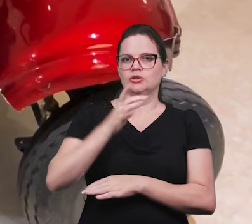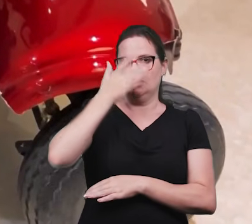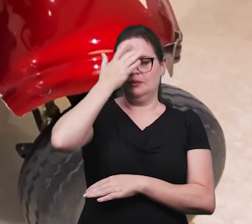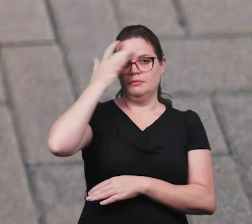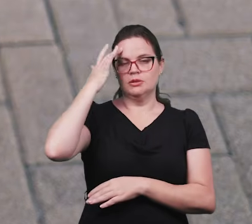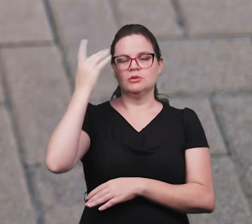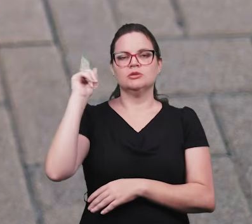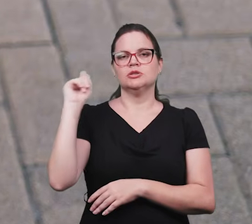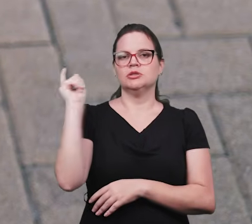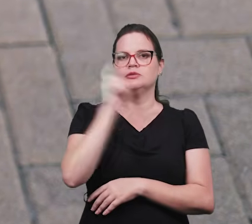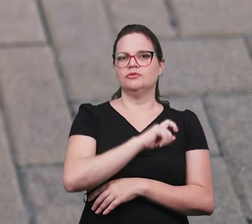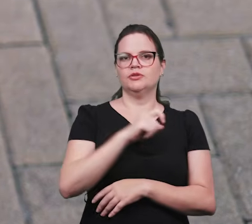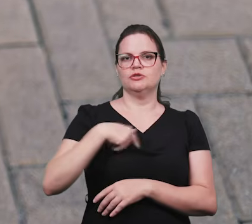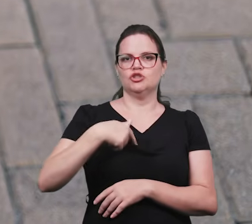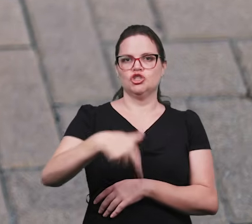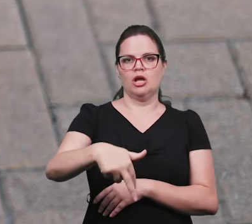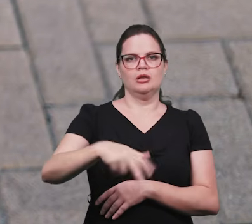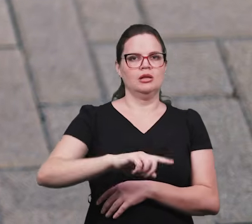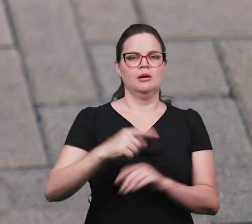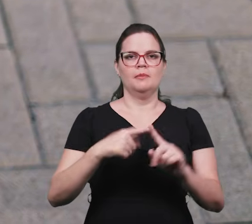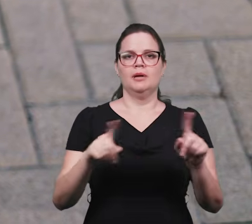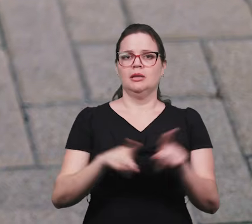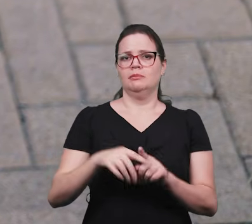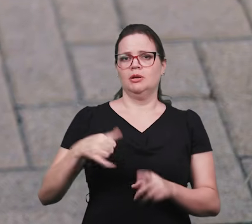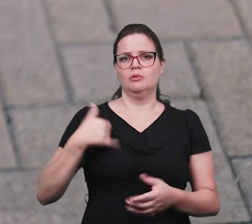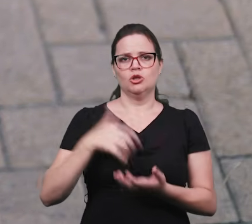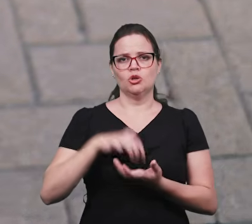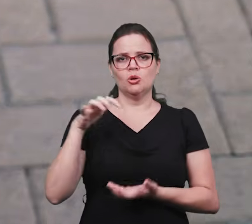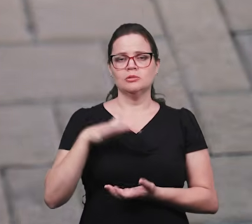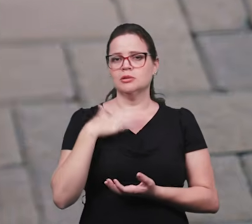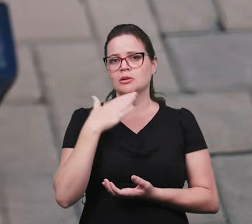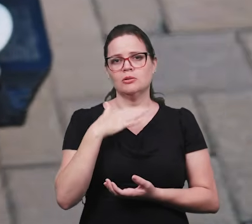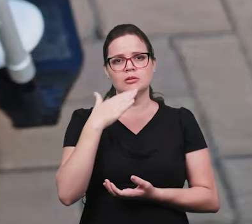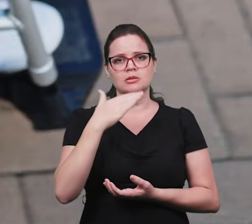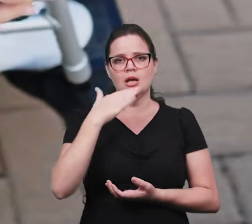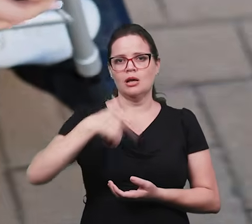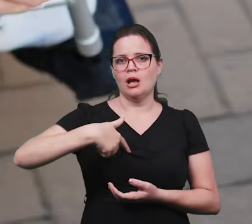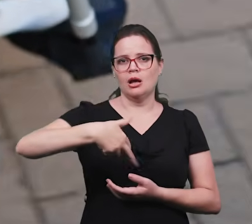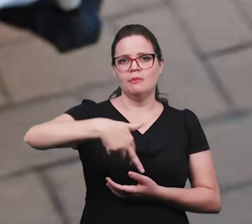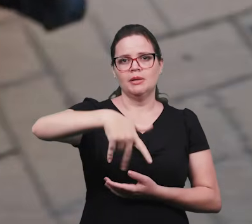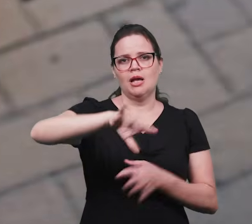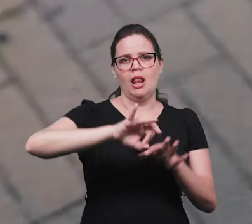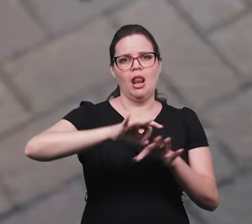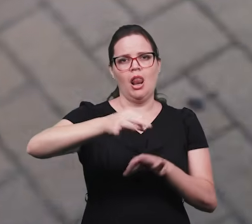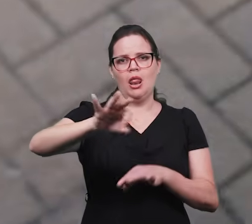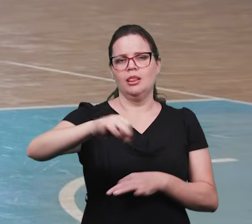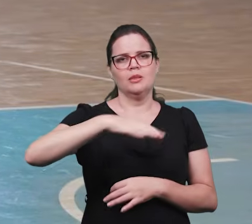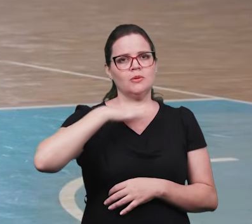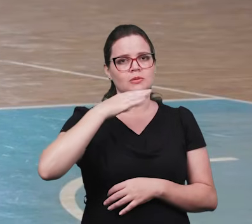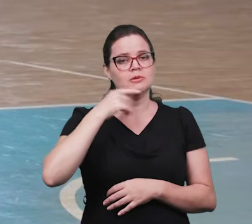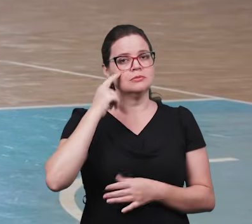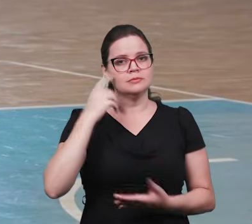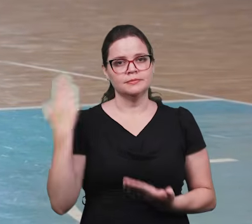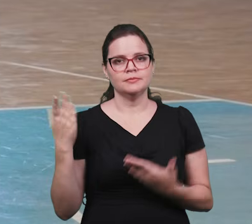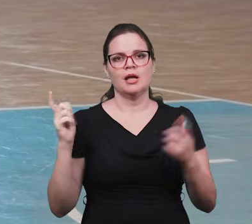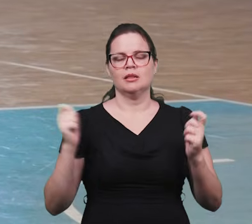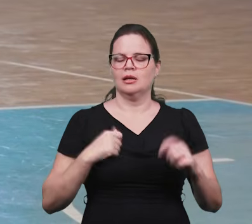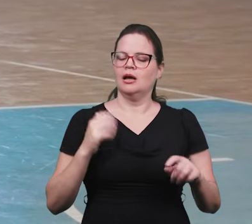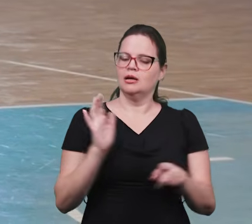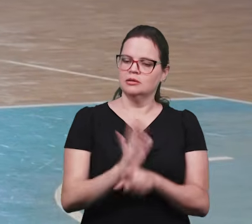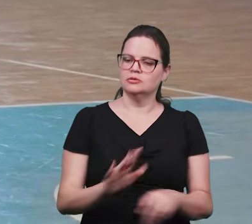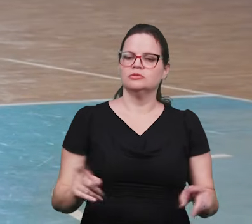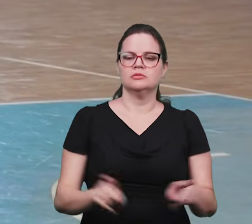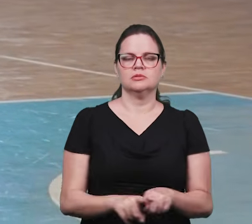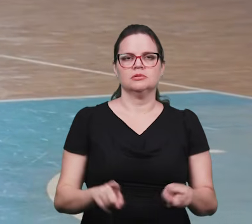que têm dificuldade de caminhar, mas, por exemplo, um mais idoso, que não consegue fazer uma caminhada muito longa, esses equipamentos também